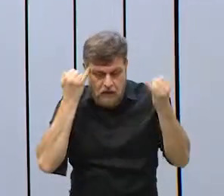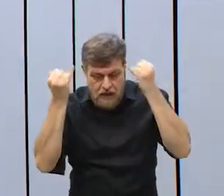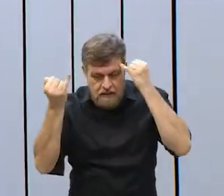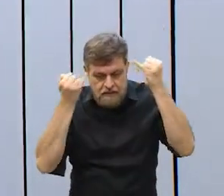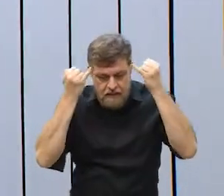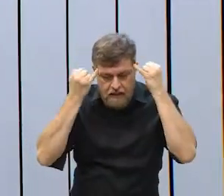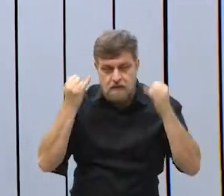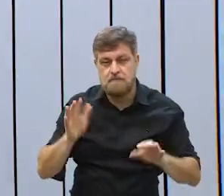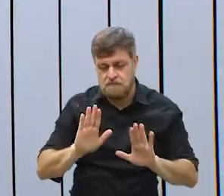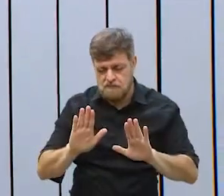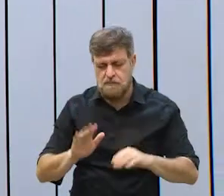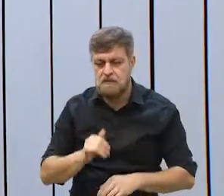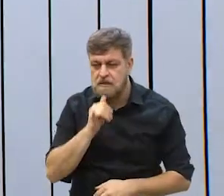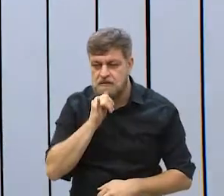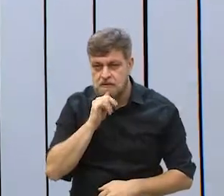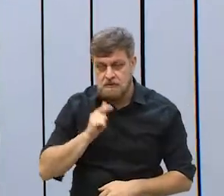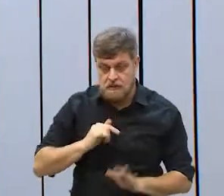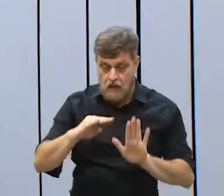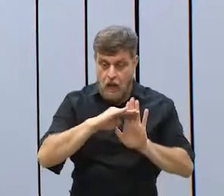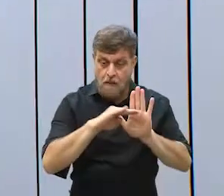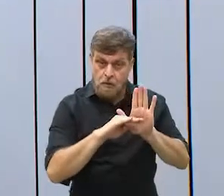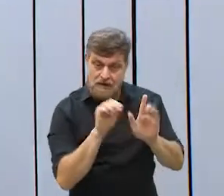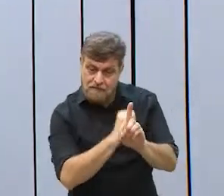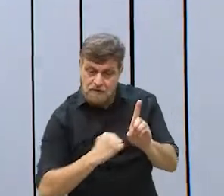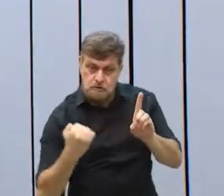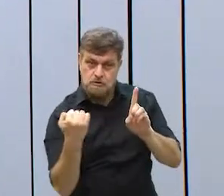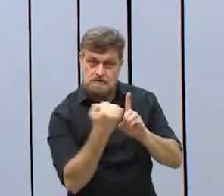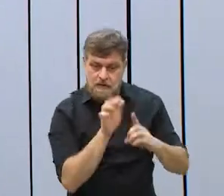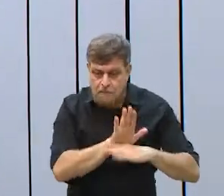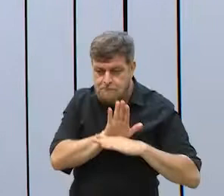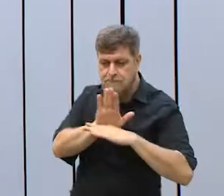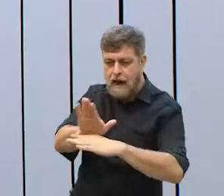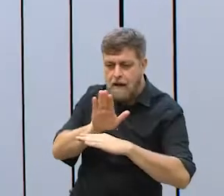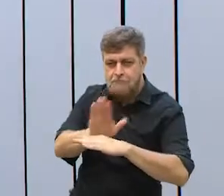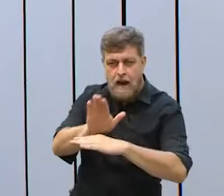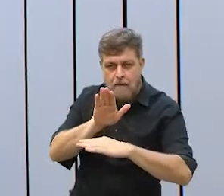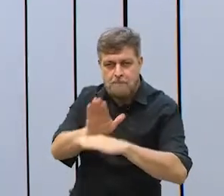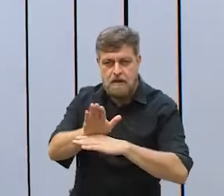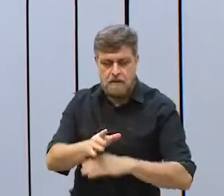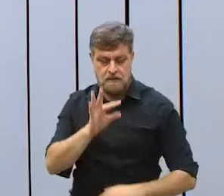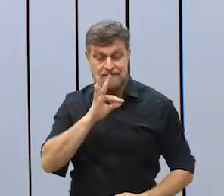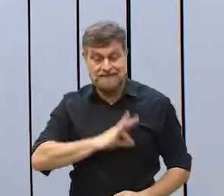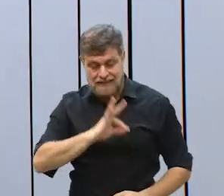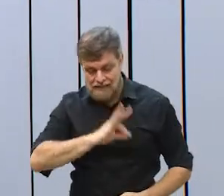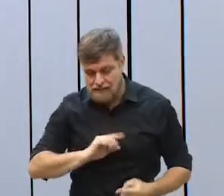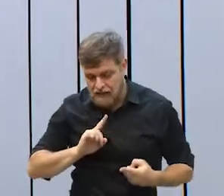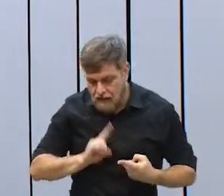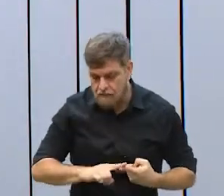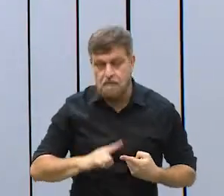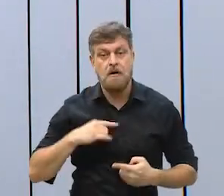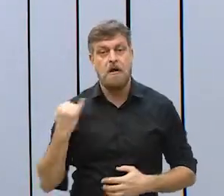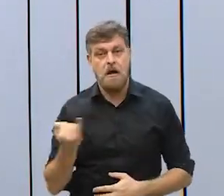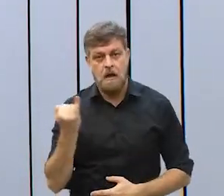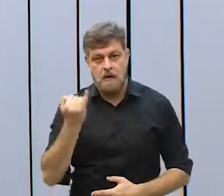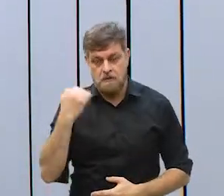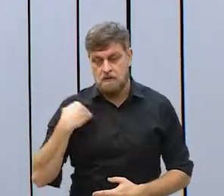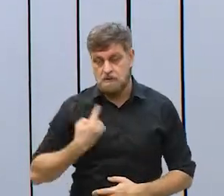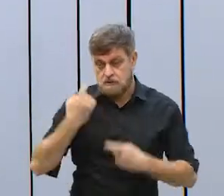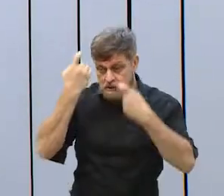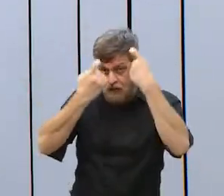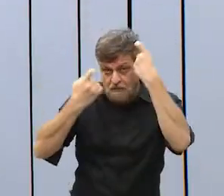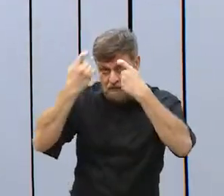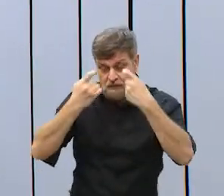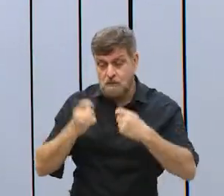aqui, além de criar os programas sociais, né, programas de renda, é importante a gente se preocupar com